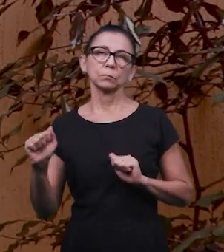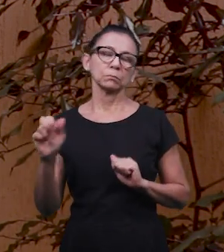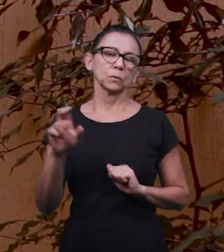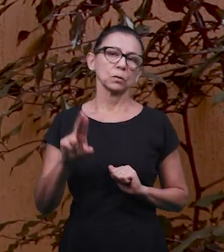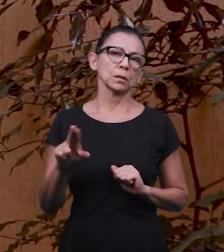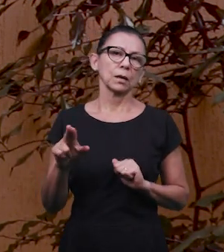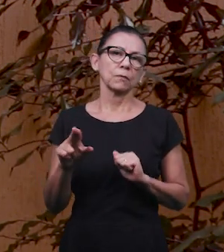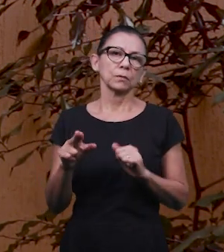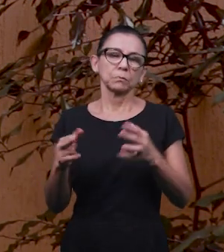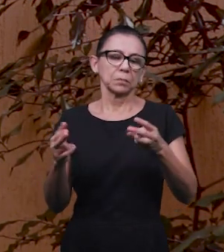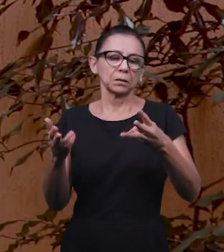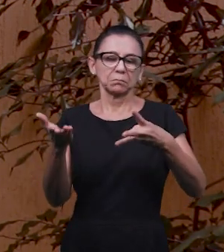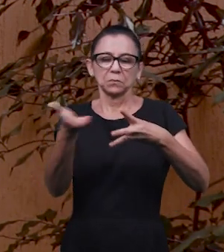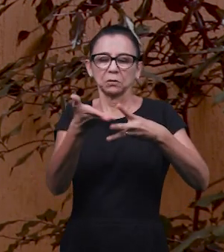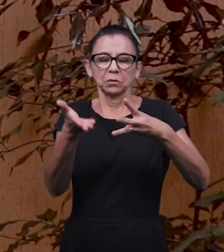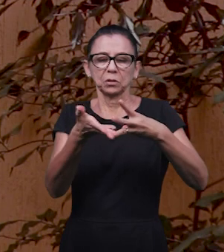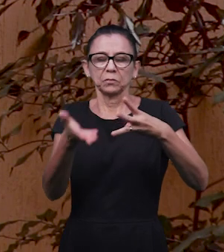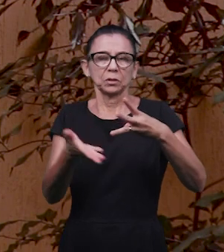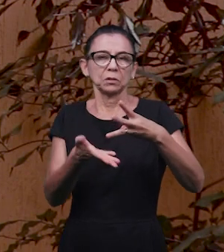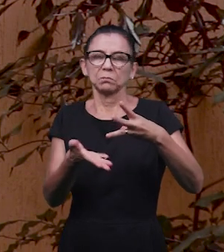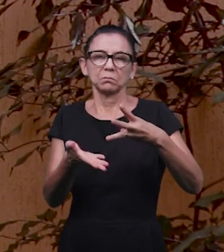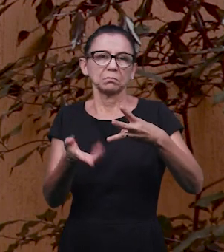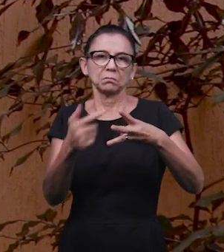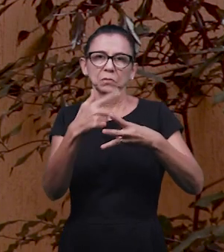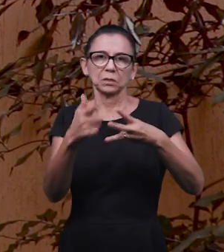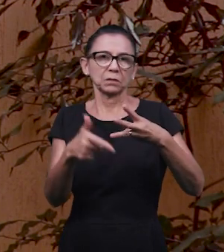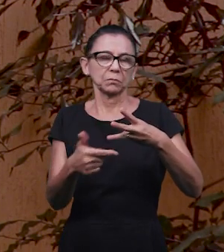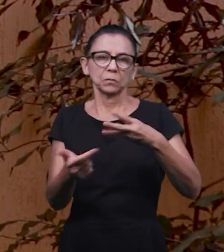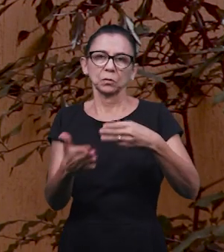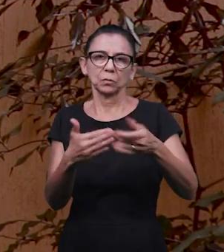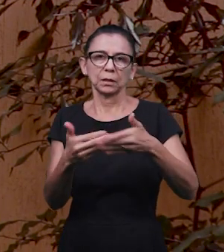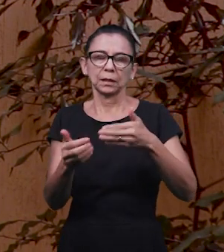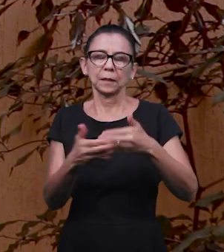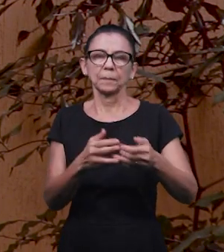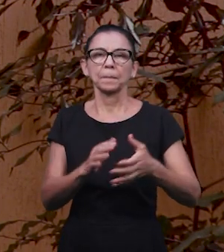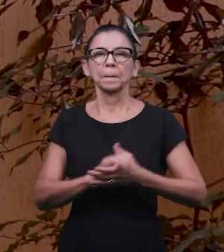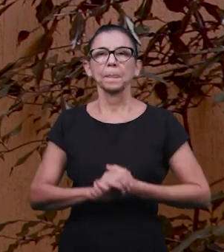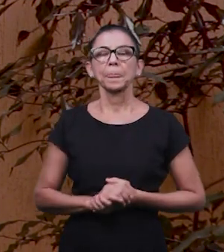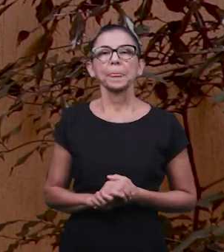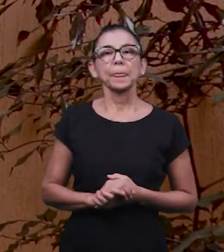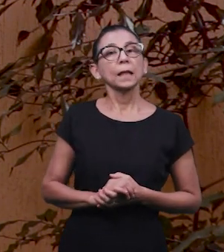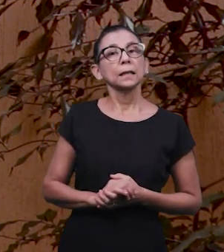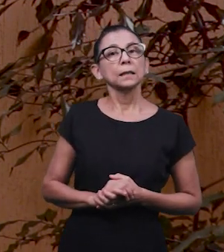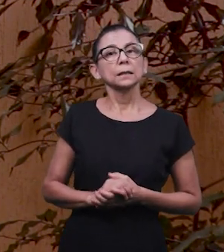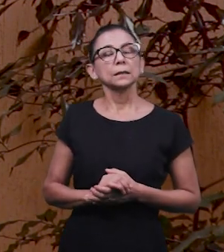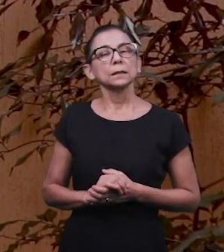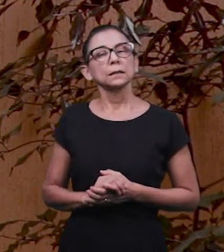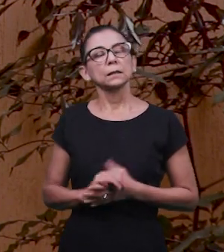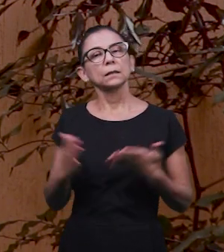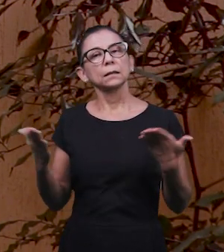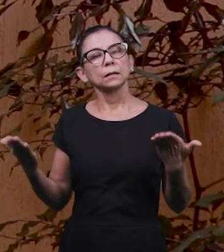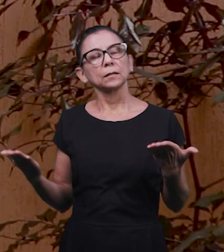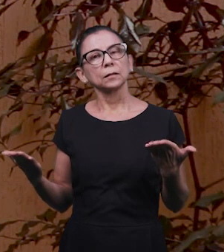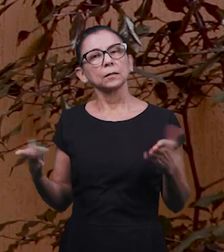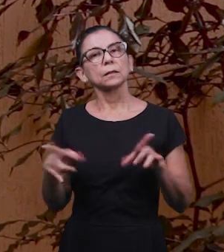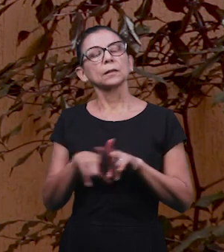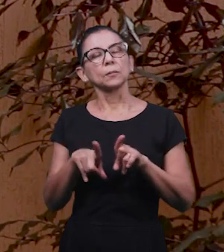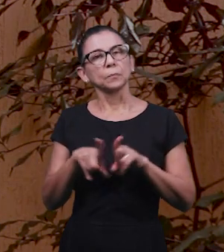desde 1985 e que se chama PECS, que é uma forma de ajudar a criança